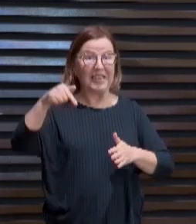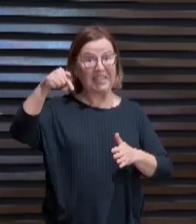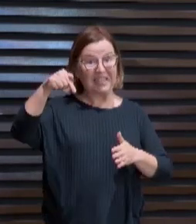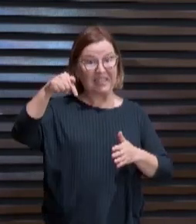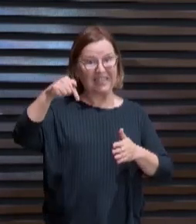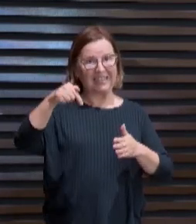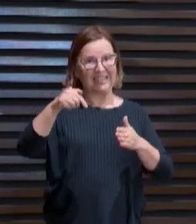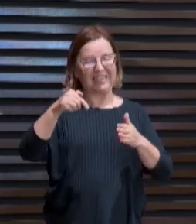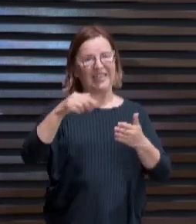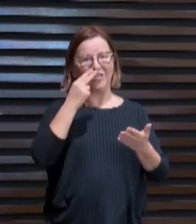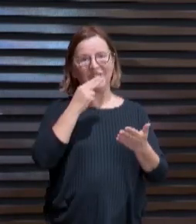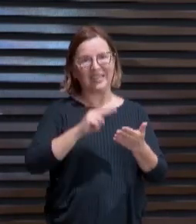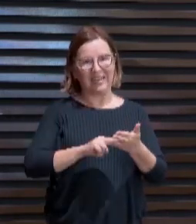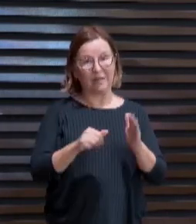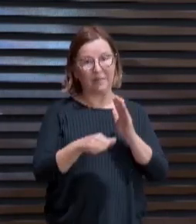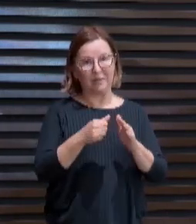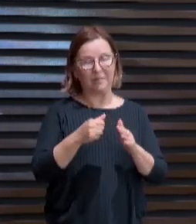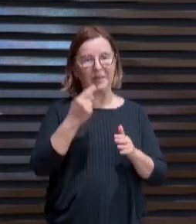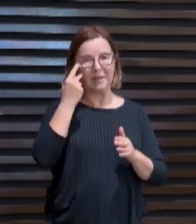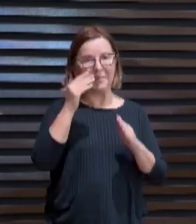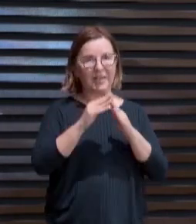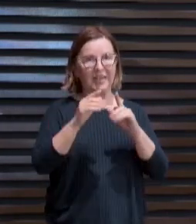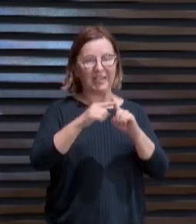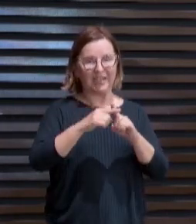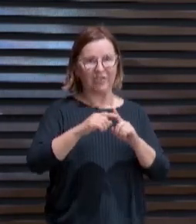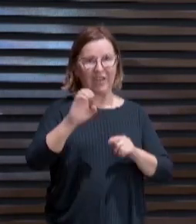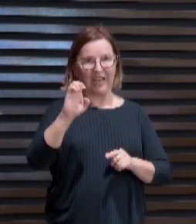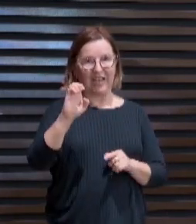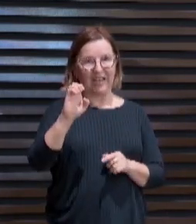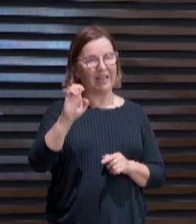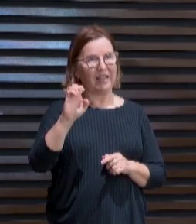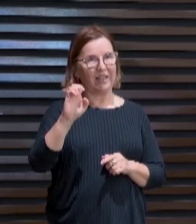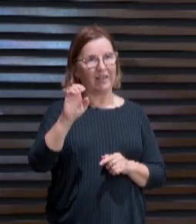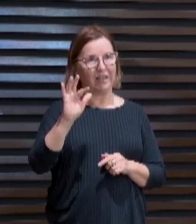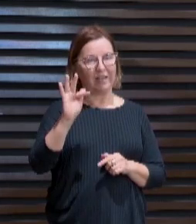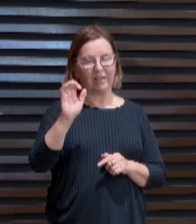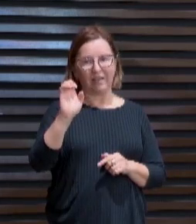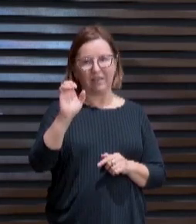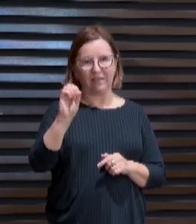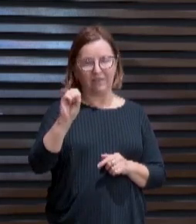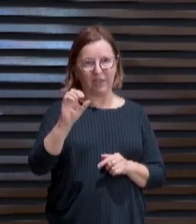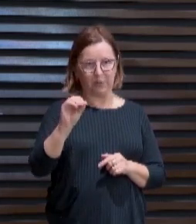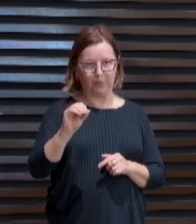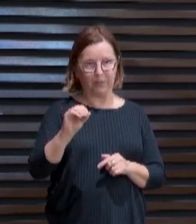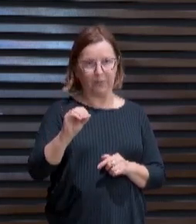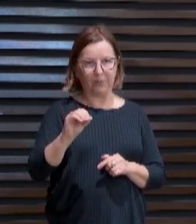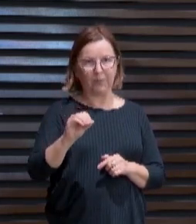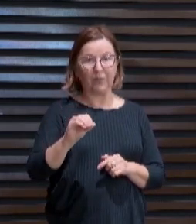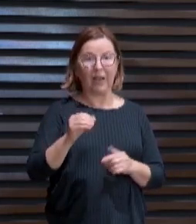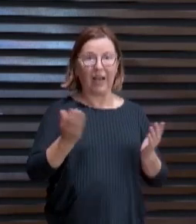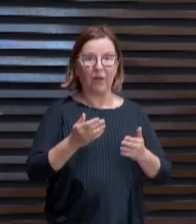para aquela igreja de Éfeso e hoje, então, essa segunda igreja de Esmirna, né? Então, como nós já